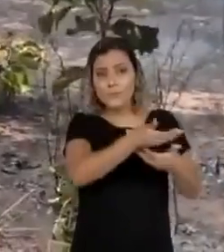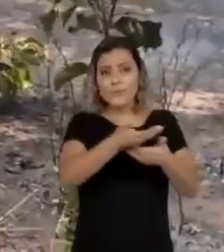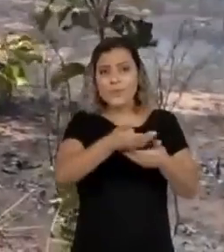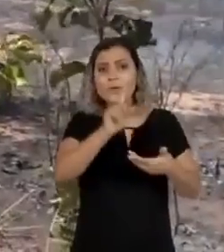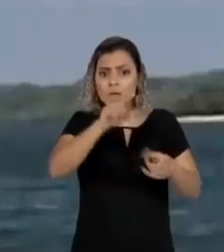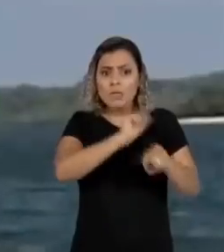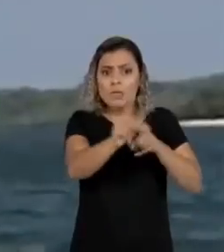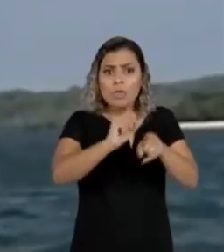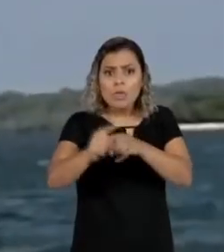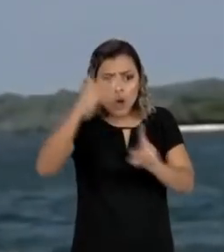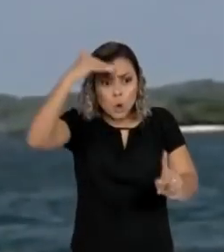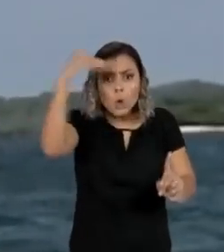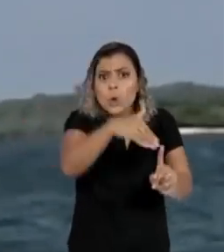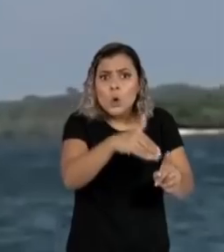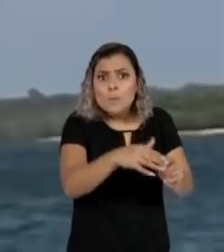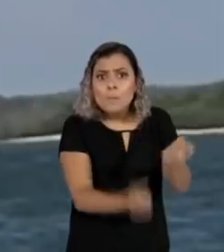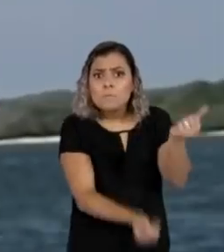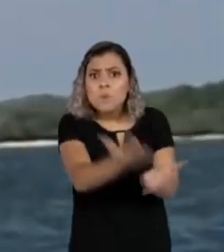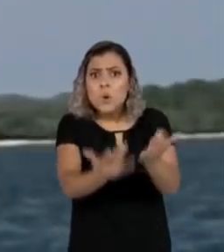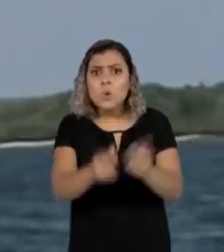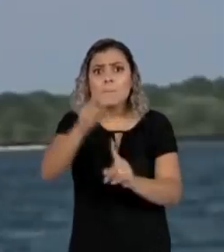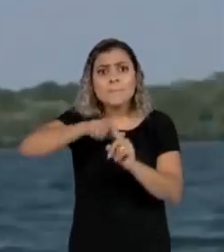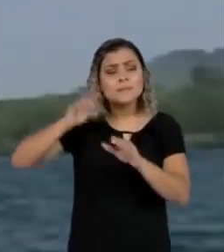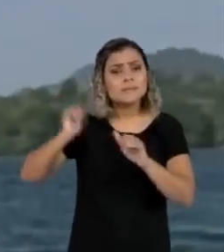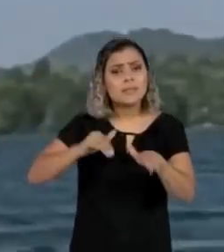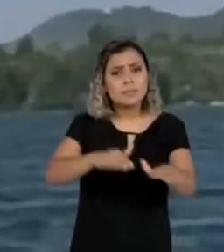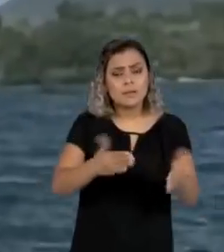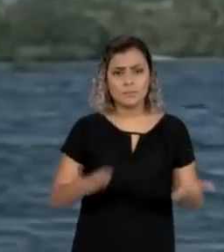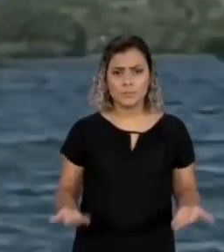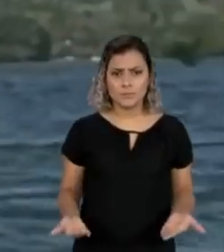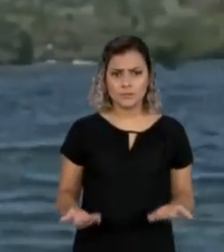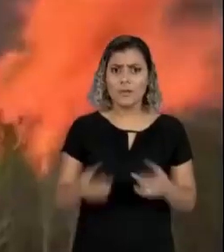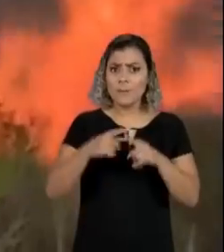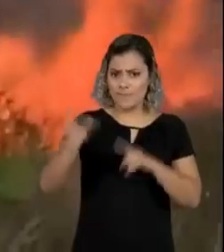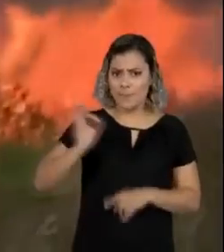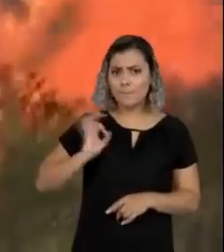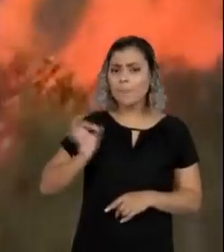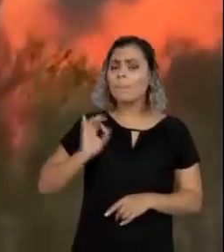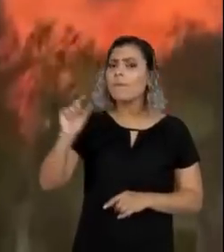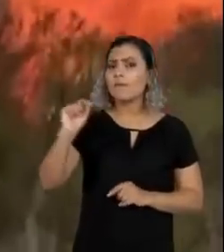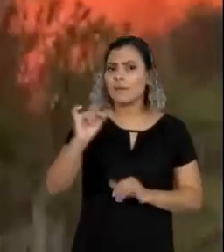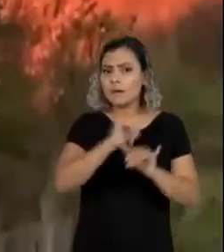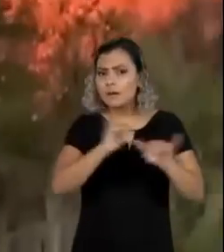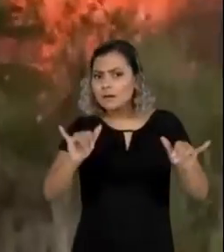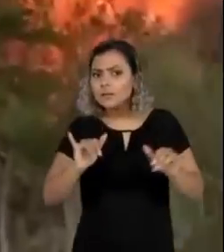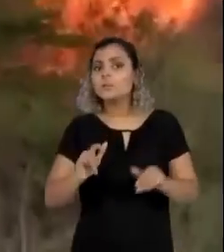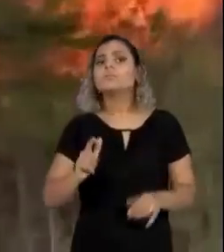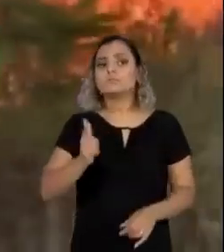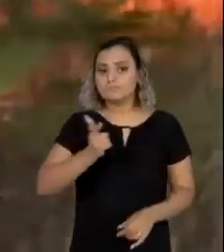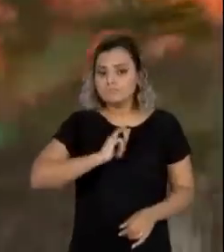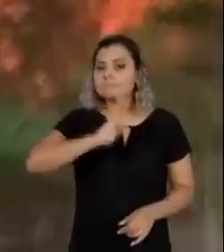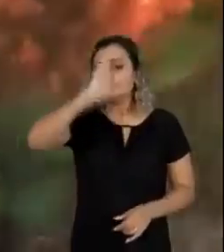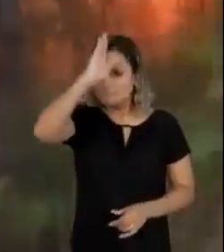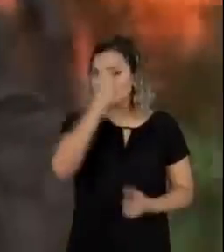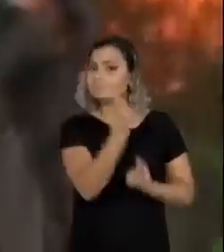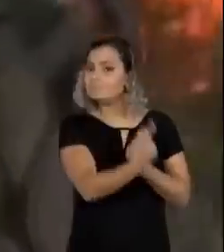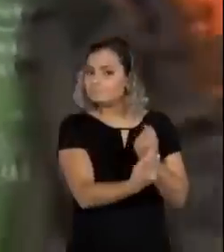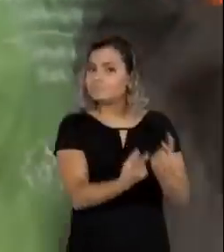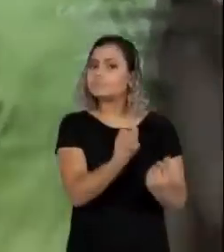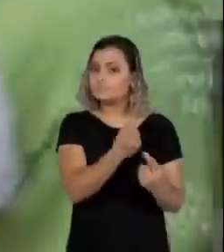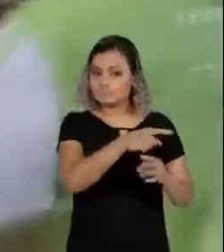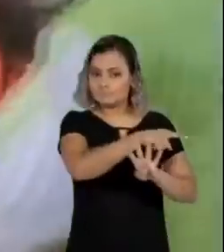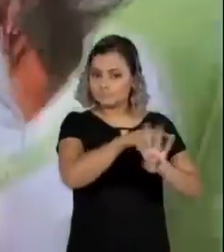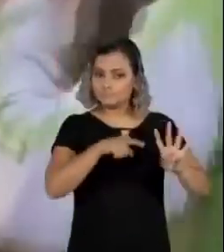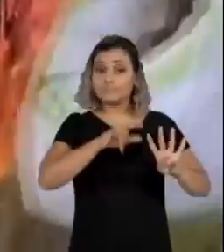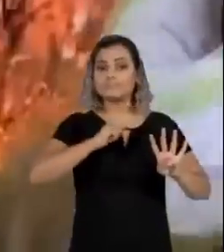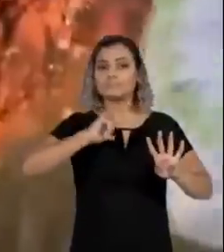criminosos que ocorreram em setembro na região. De acordo com a versão da polícia, há indícios de que brigadistas presos